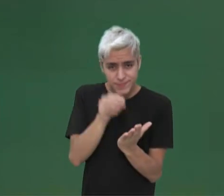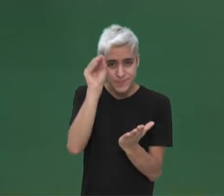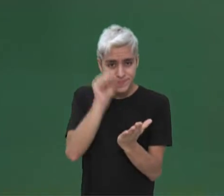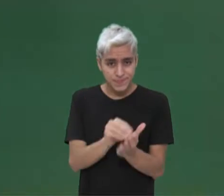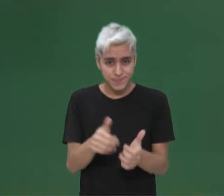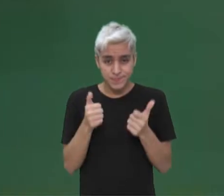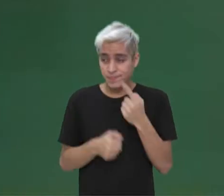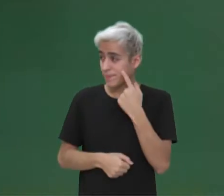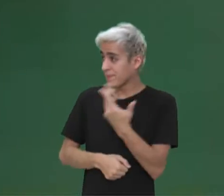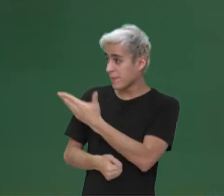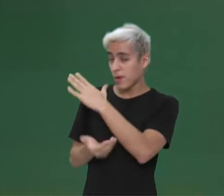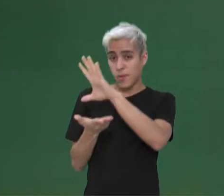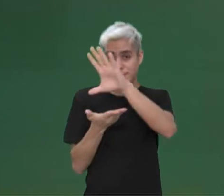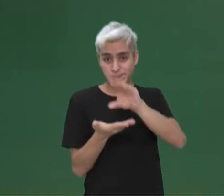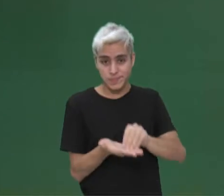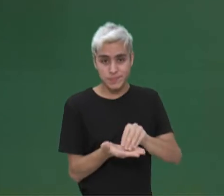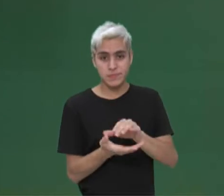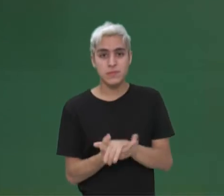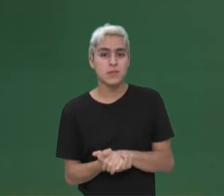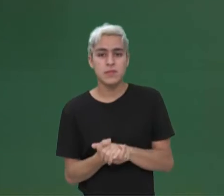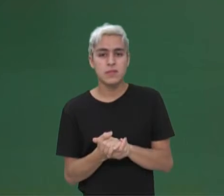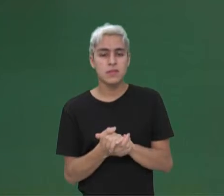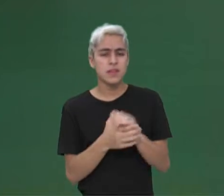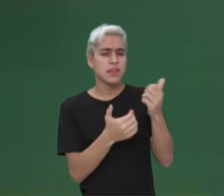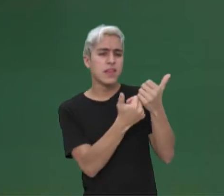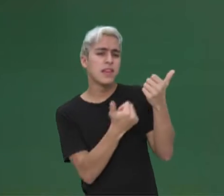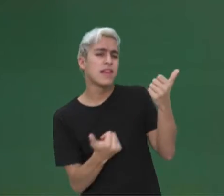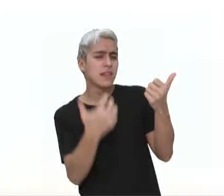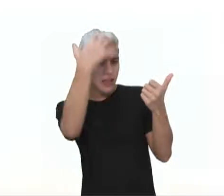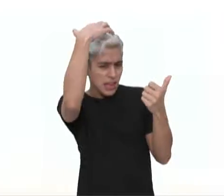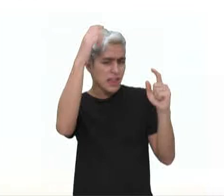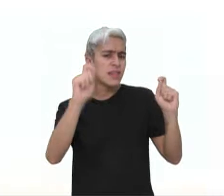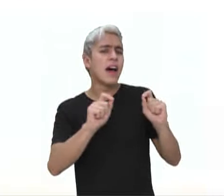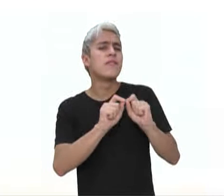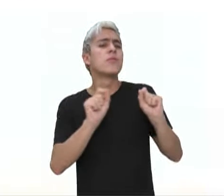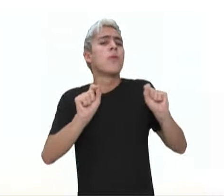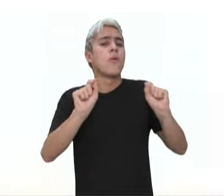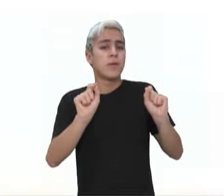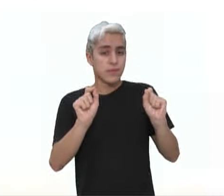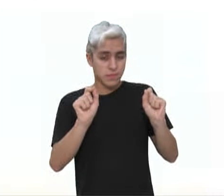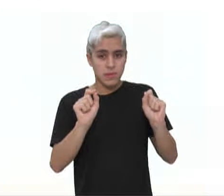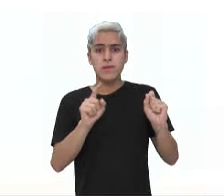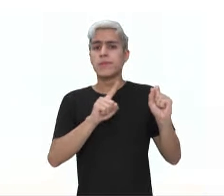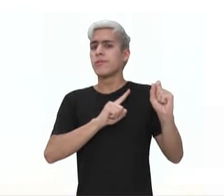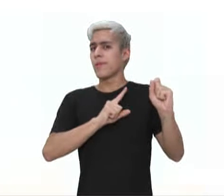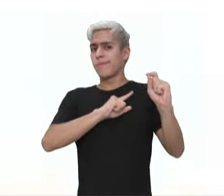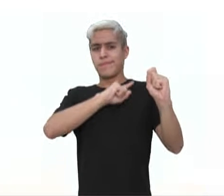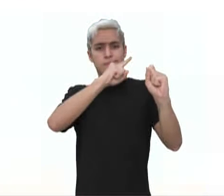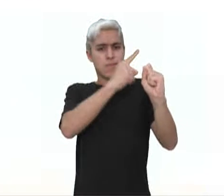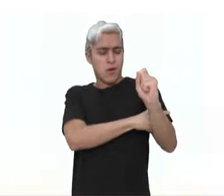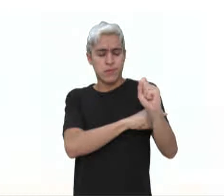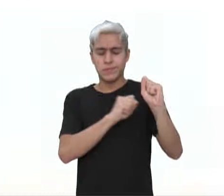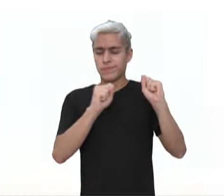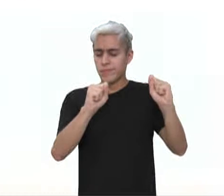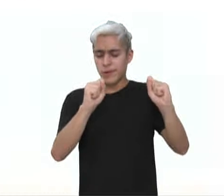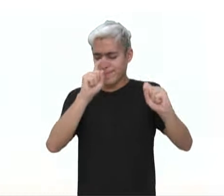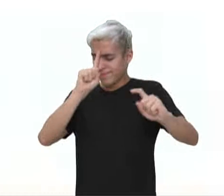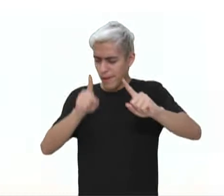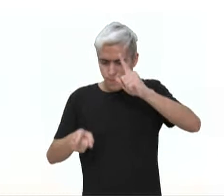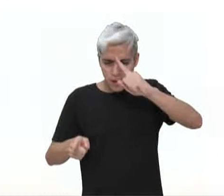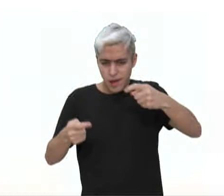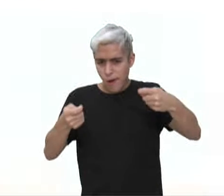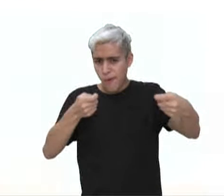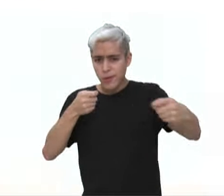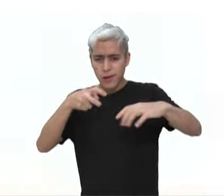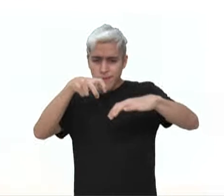marca bonitinho. Qual o poder dos vice-reis? Nós vimos agora. Amplos poderes, mandava muito. Controlar